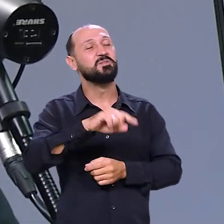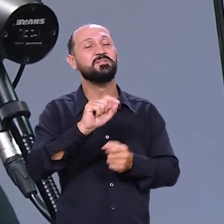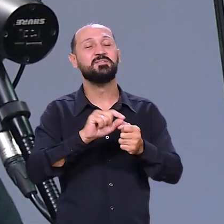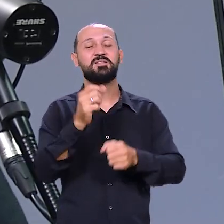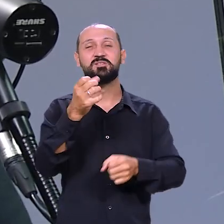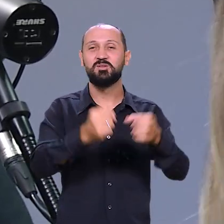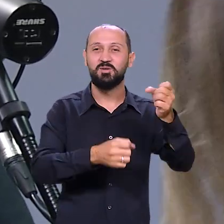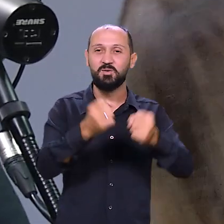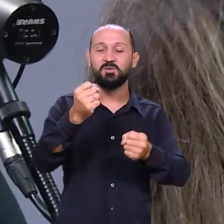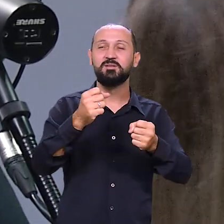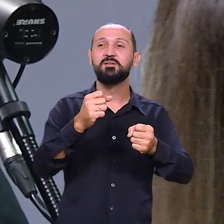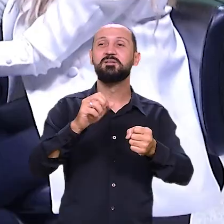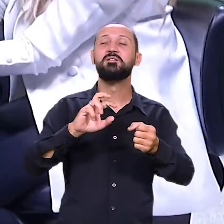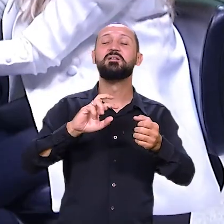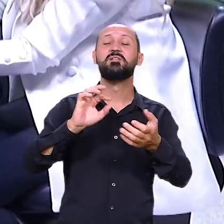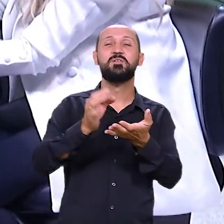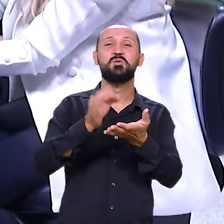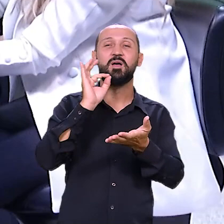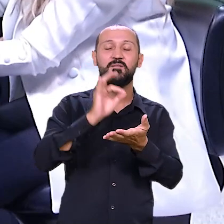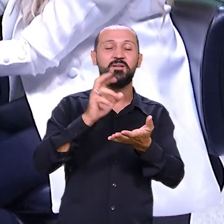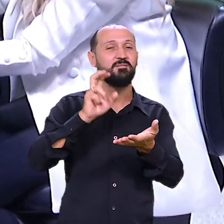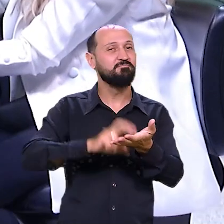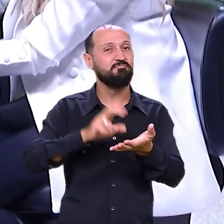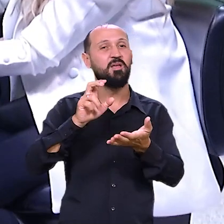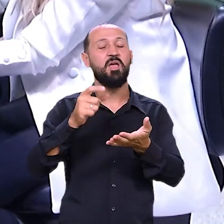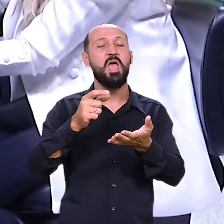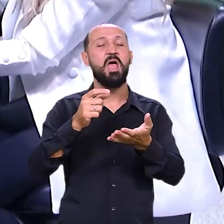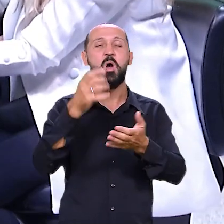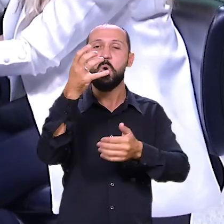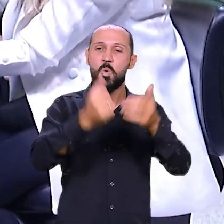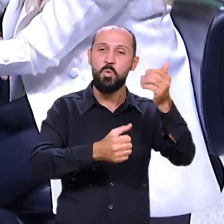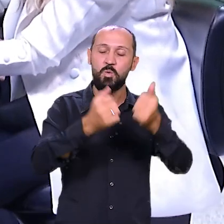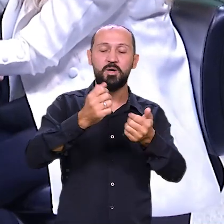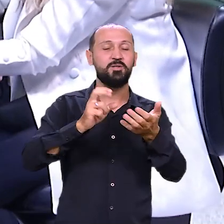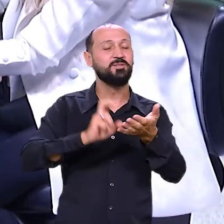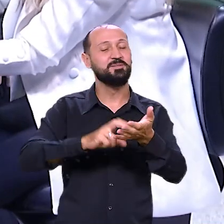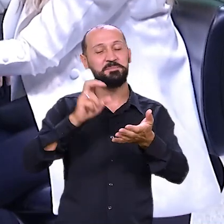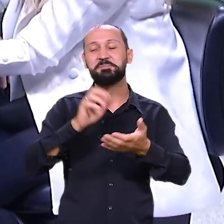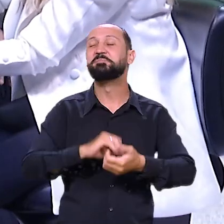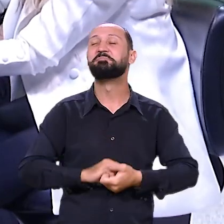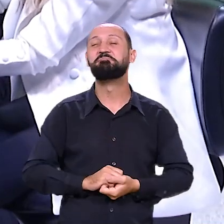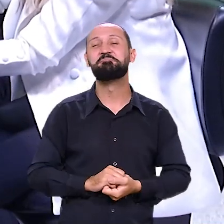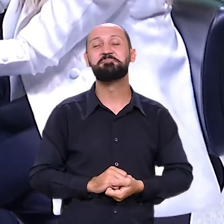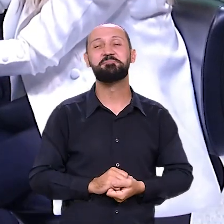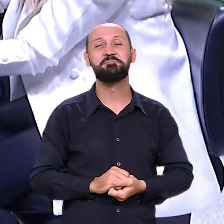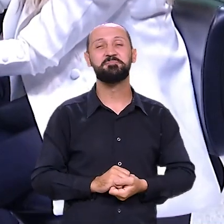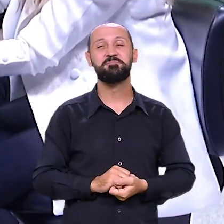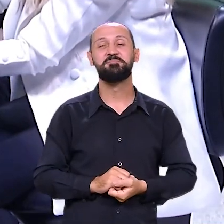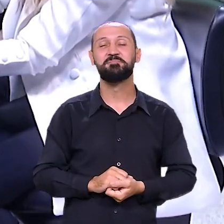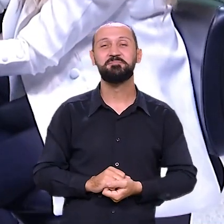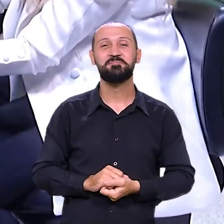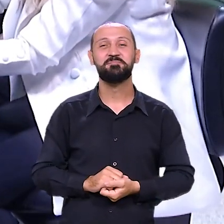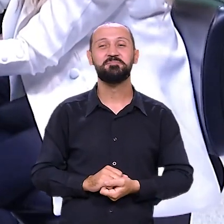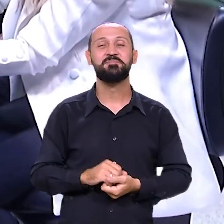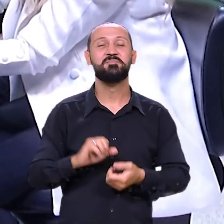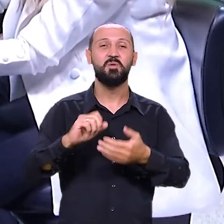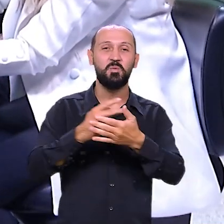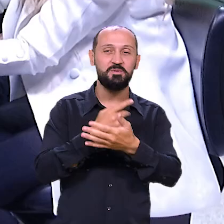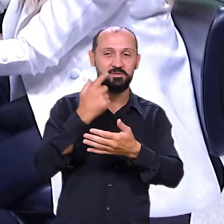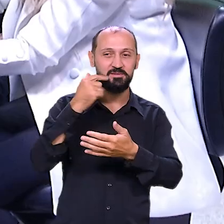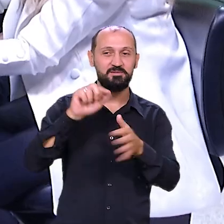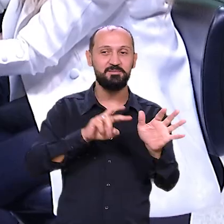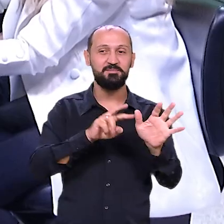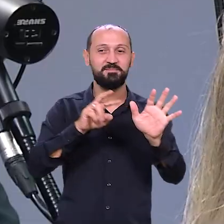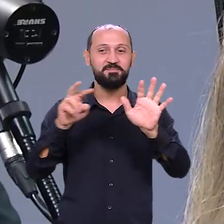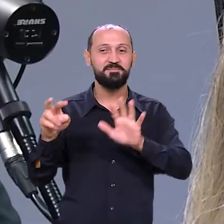de leite em vez do café da manhã, é o leite da manhã. Né? E vai acontecer na